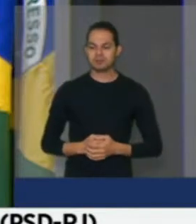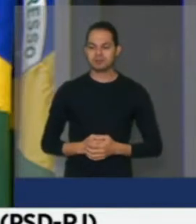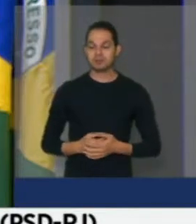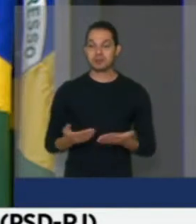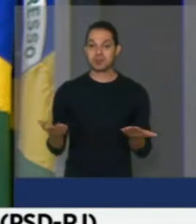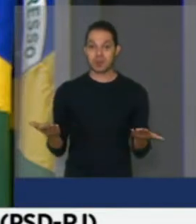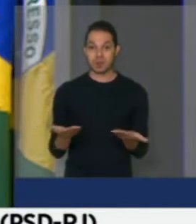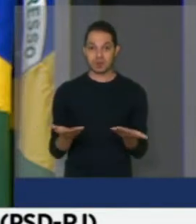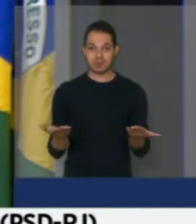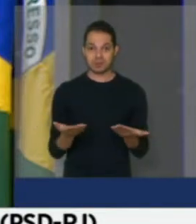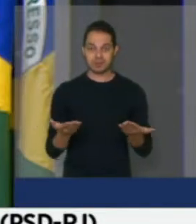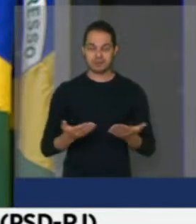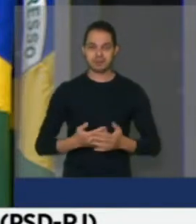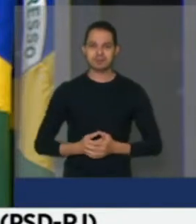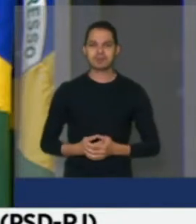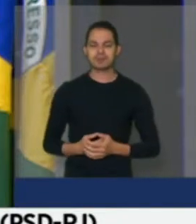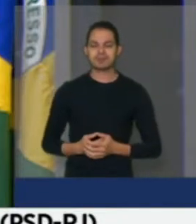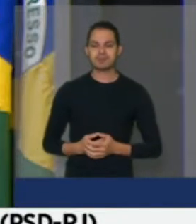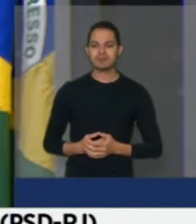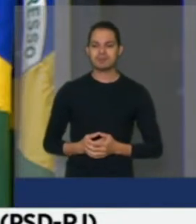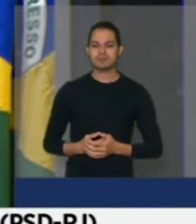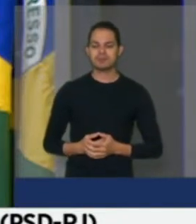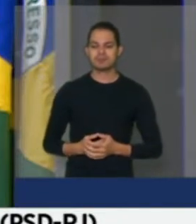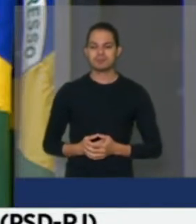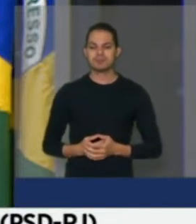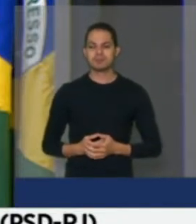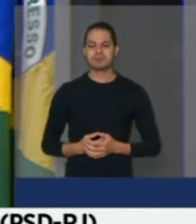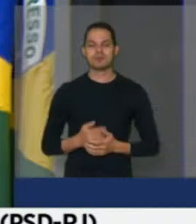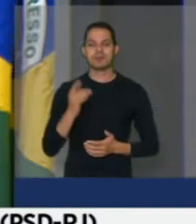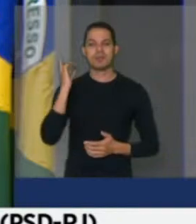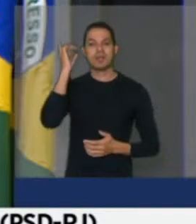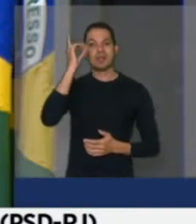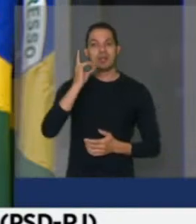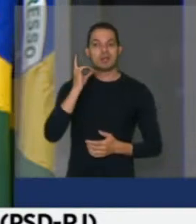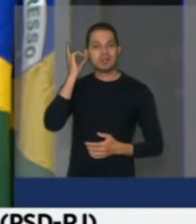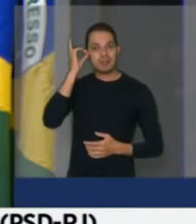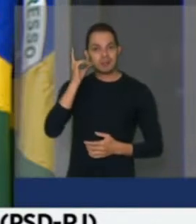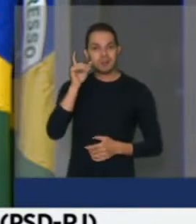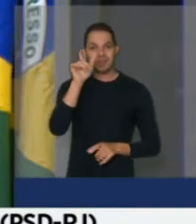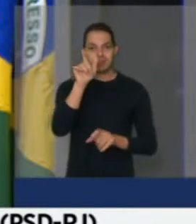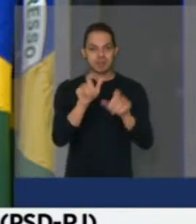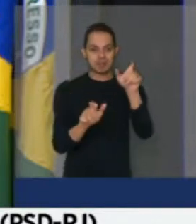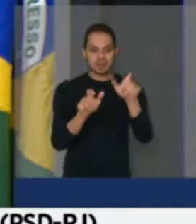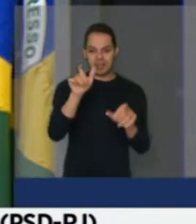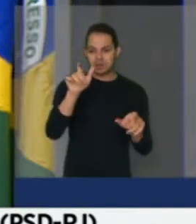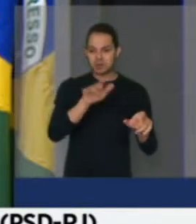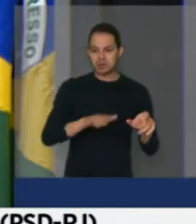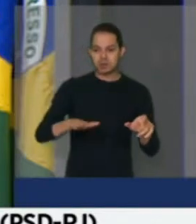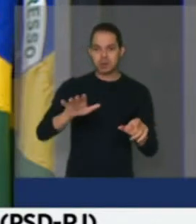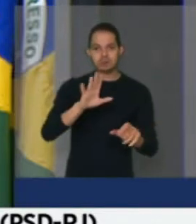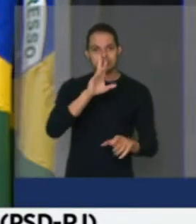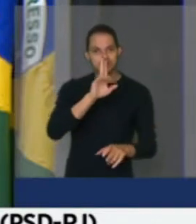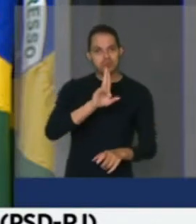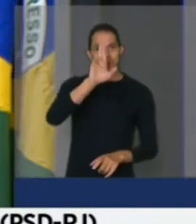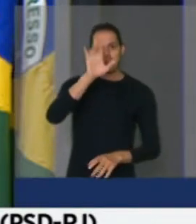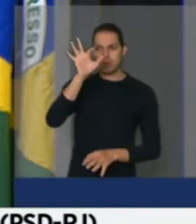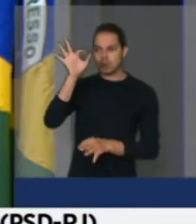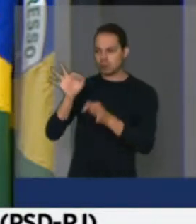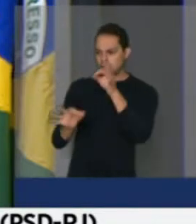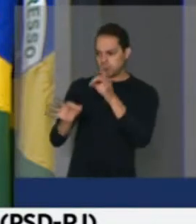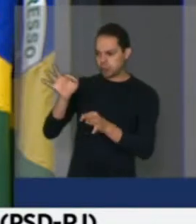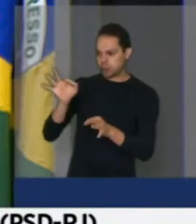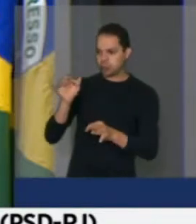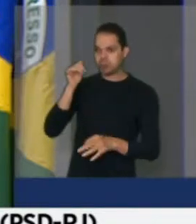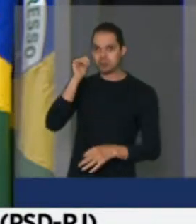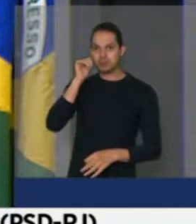Hoje, as ilustres deputadas e deputados são julgadores, julgadores de uma cidadã